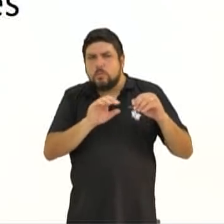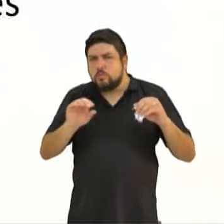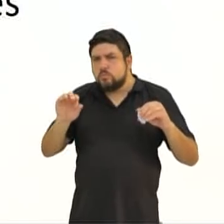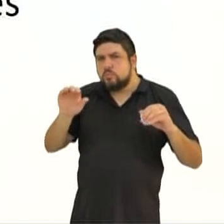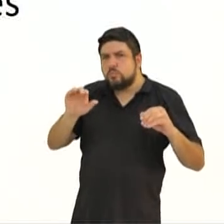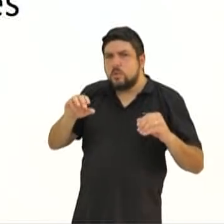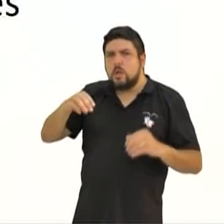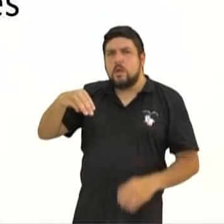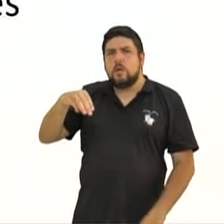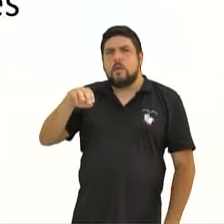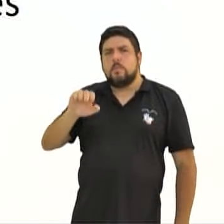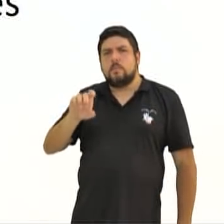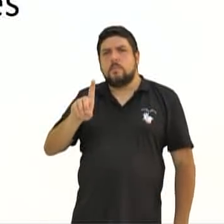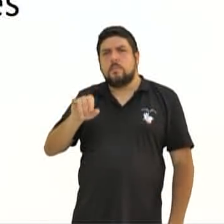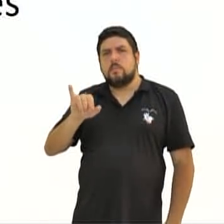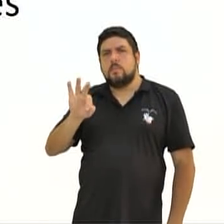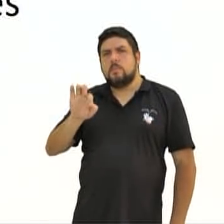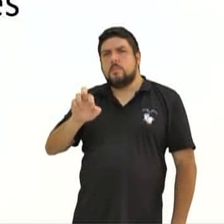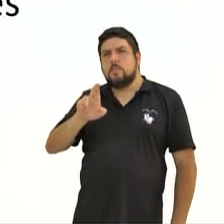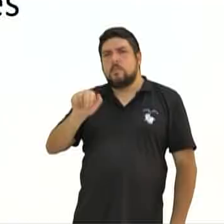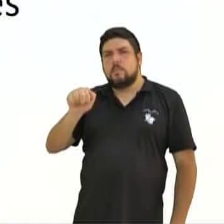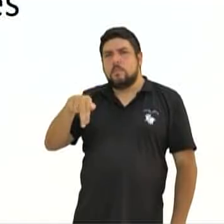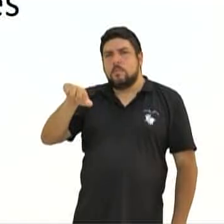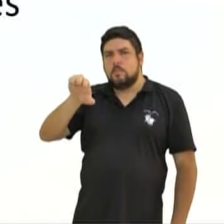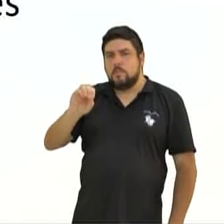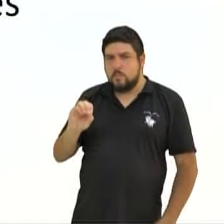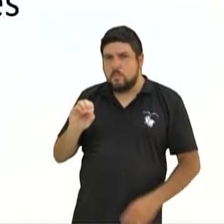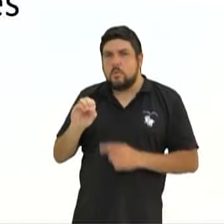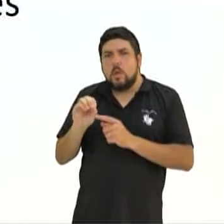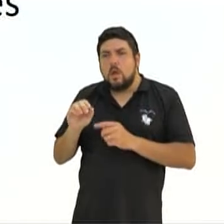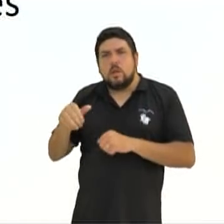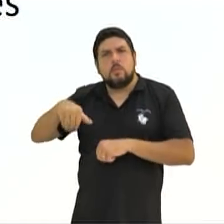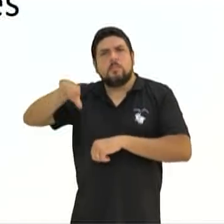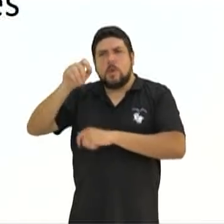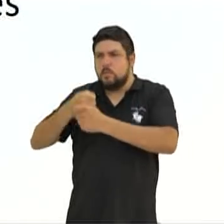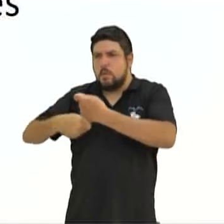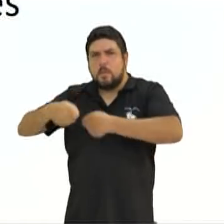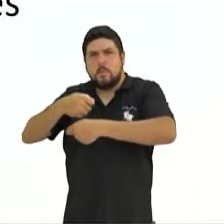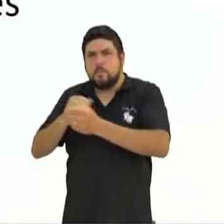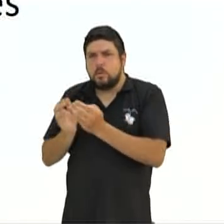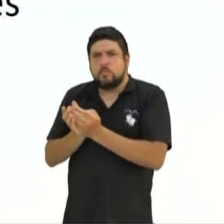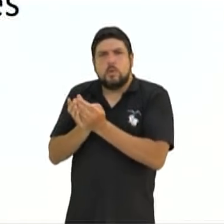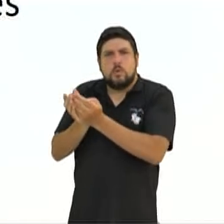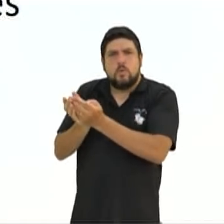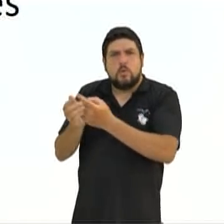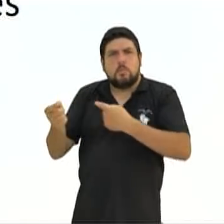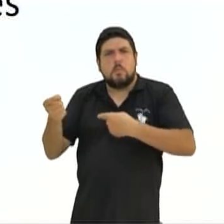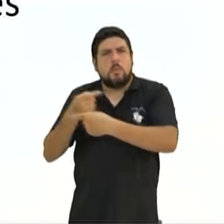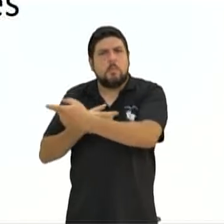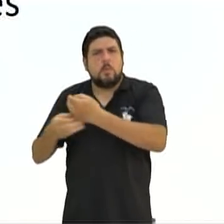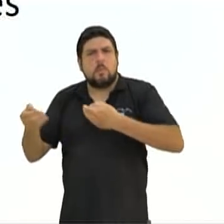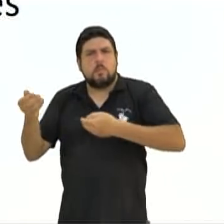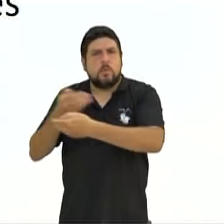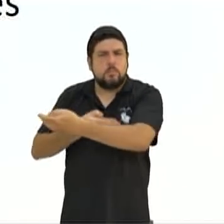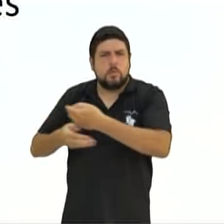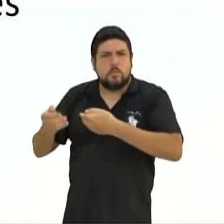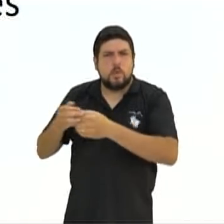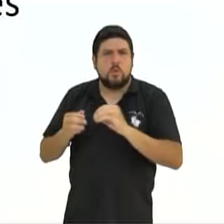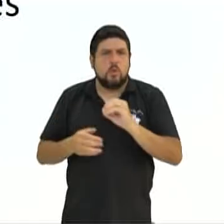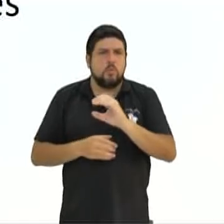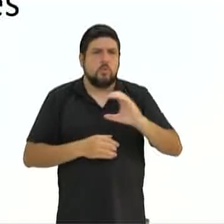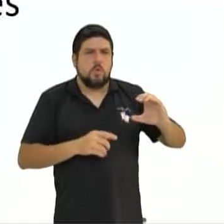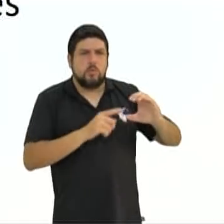mar mais movimentado desse período, em que você vai ter o comércio indo do Ocidente para o Oriente, trazendo